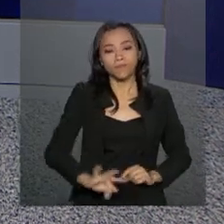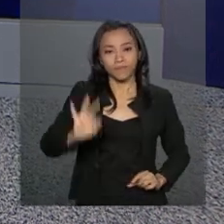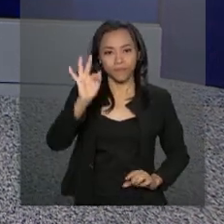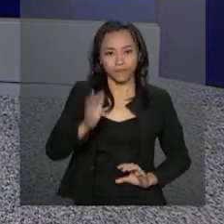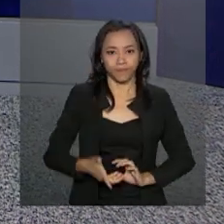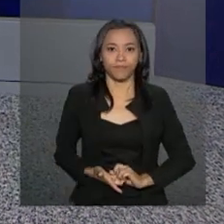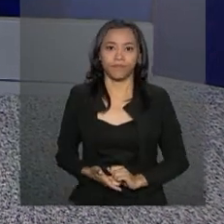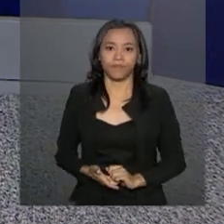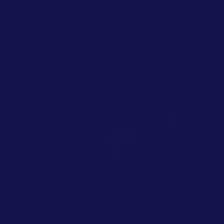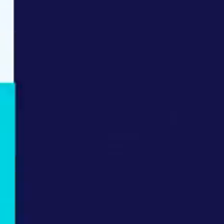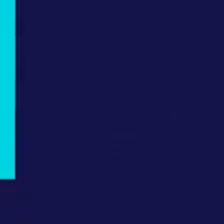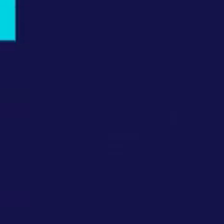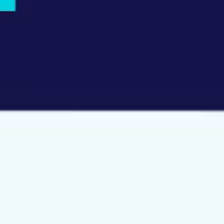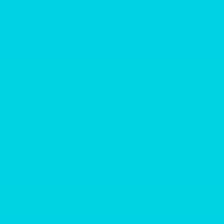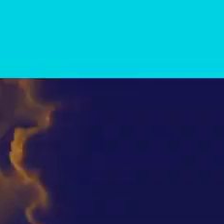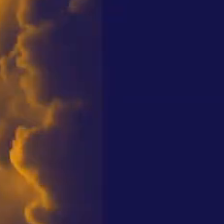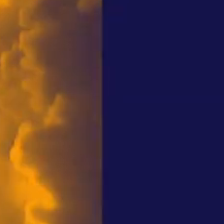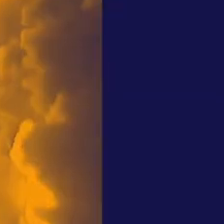federal.